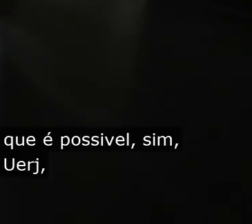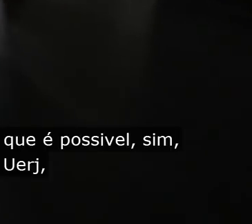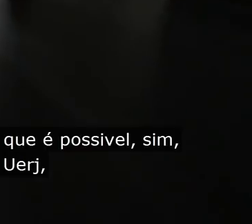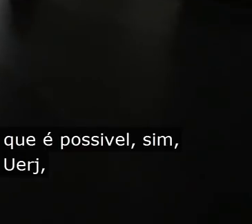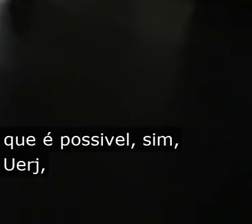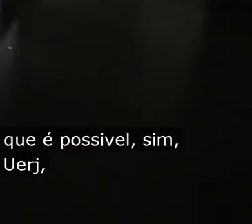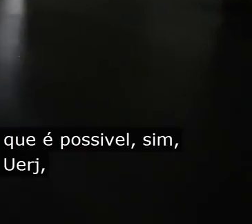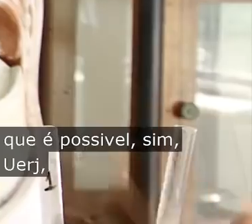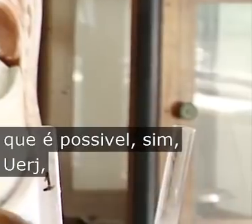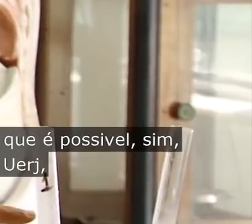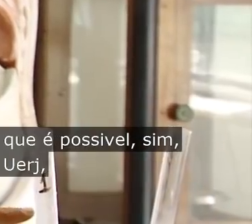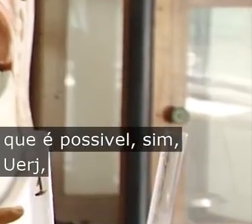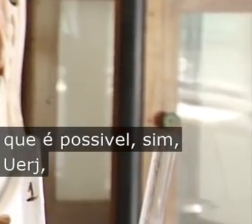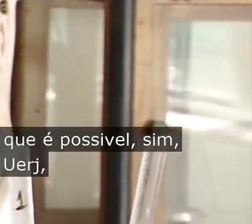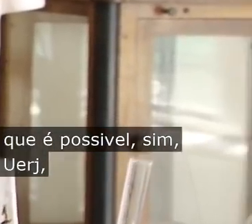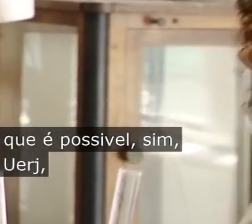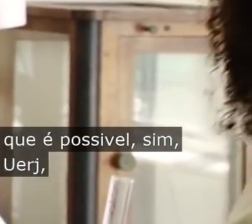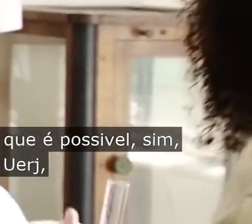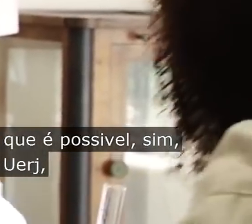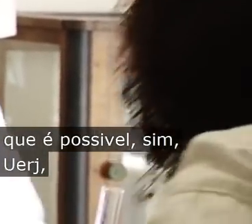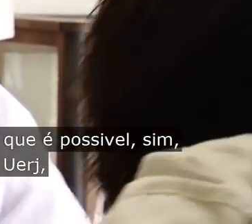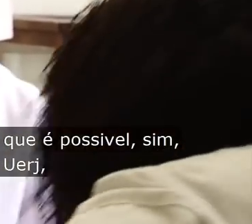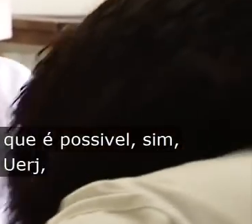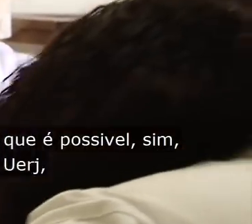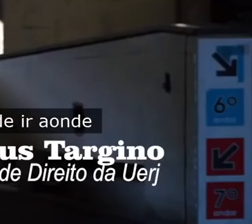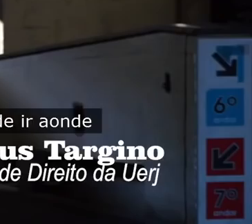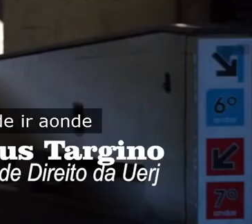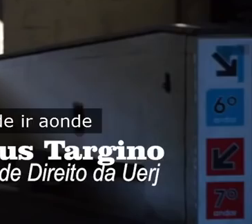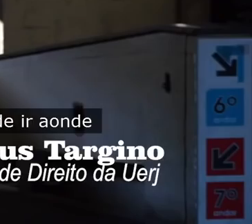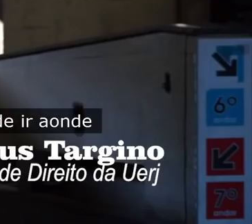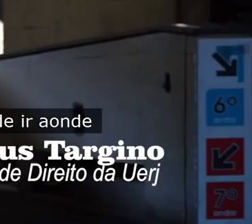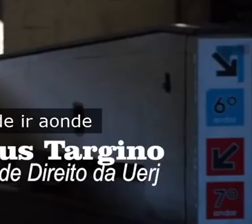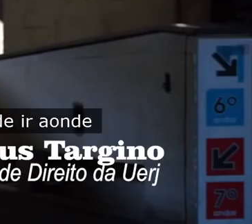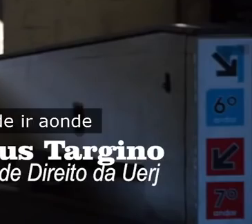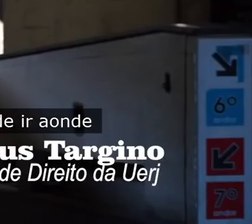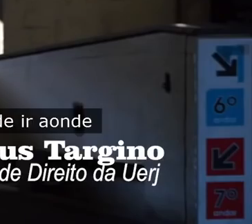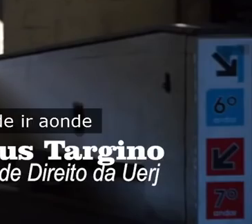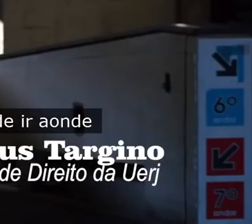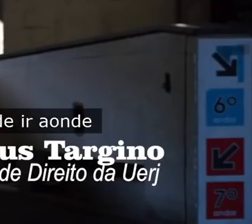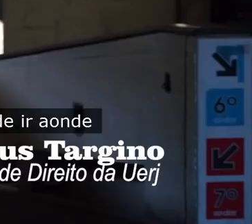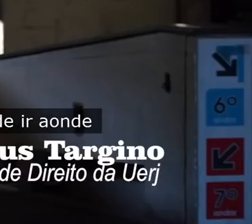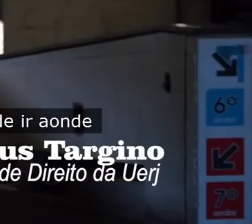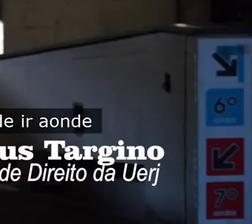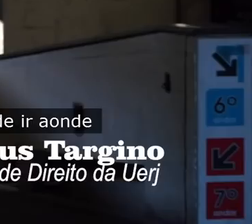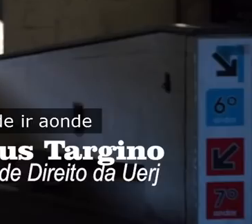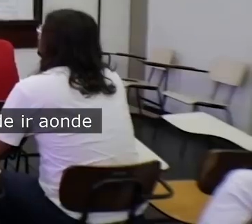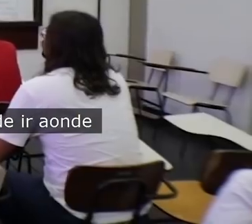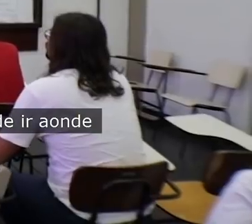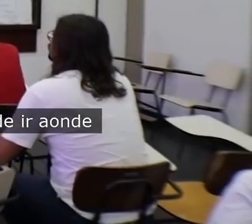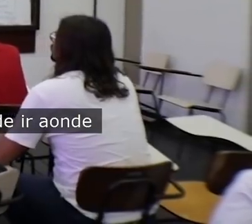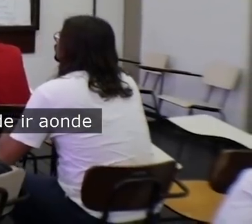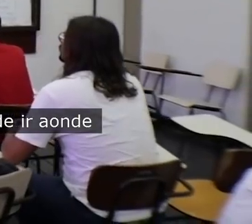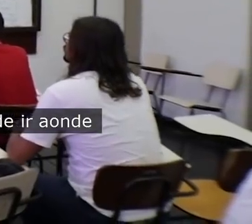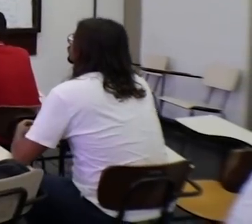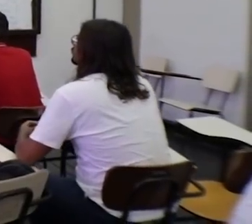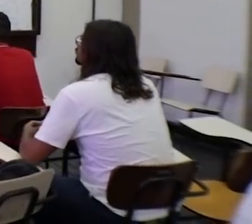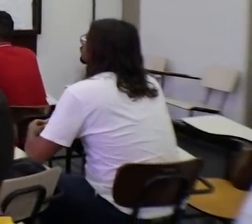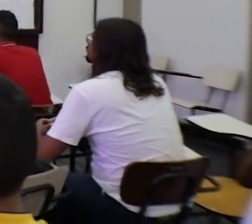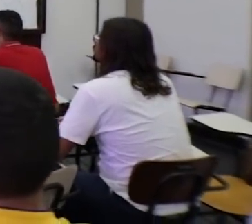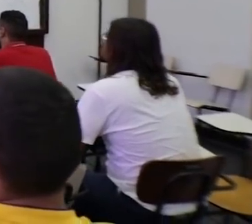pública que é possível sim entrar numa universidade de qualidade como a UERJ e que o céu não é só o limite para a gente pode ir onde a gente quiser.